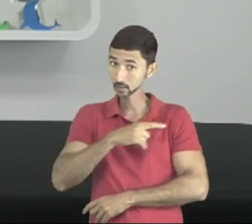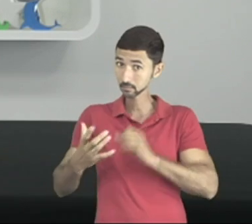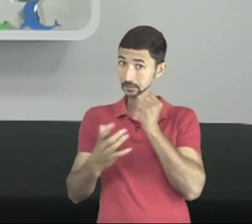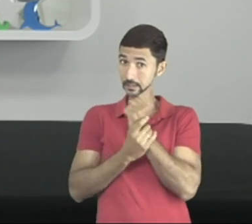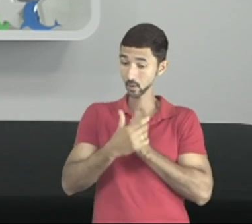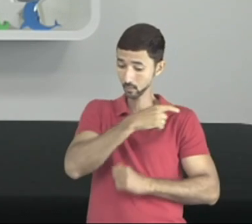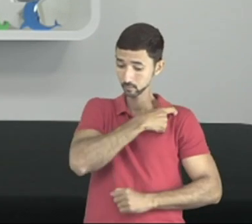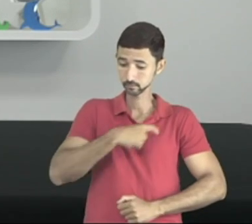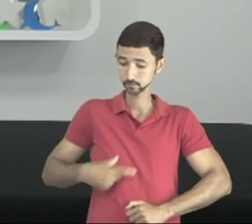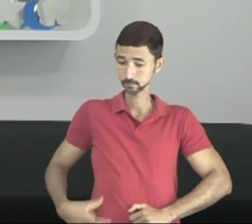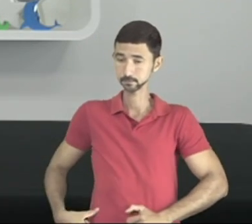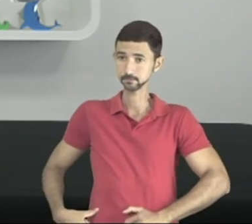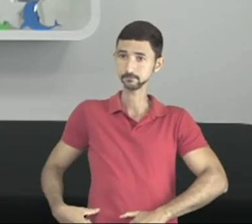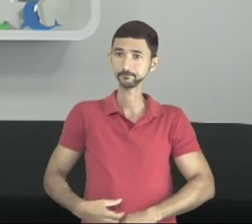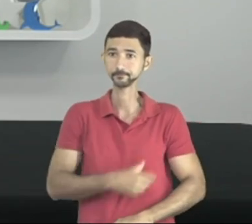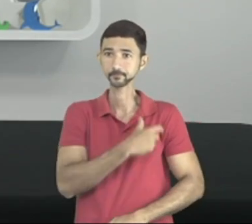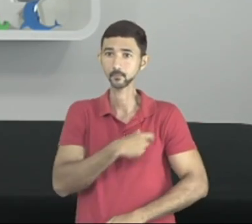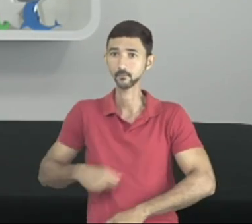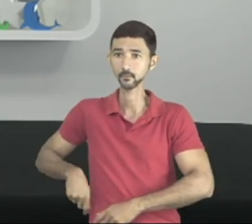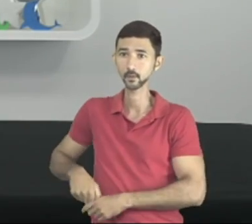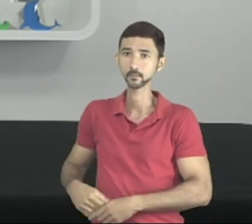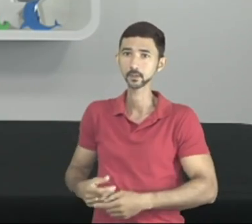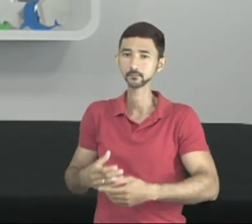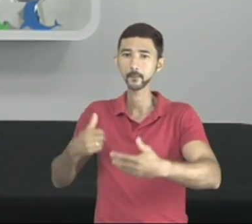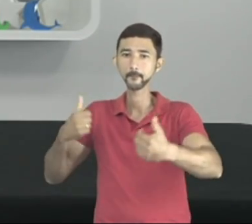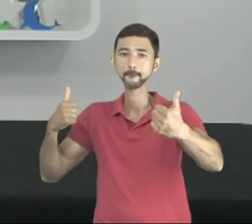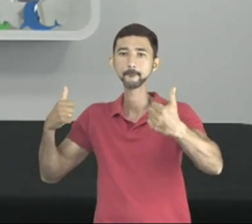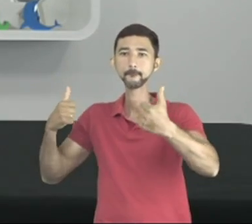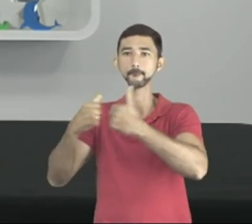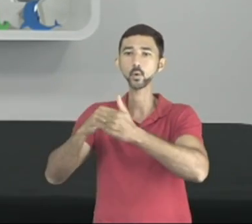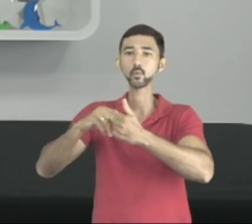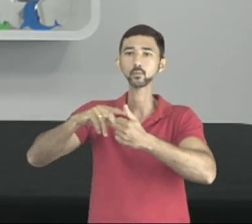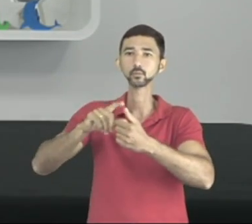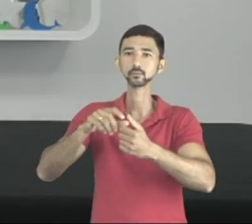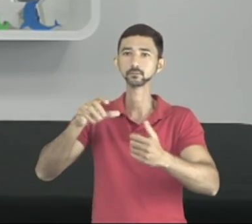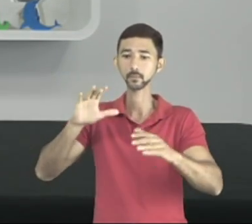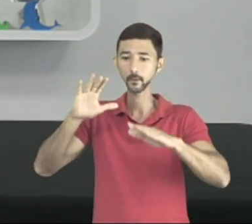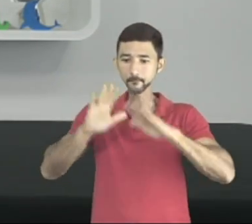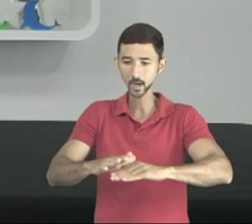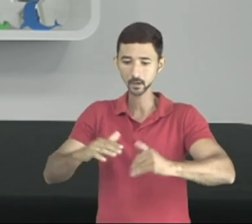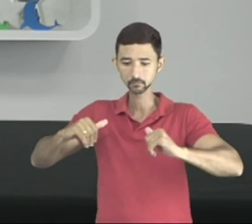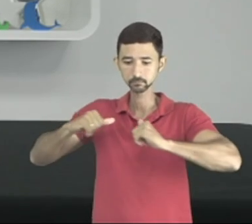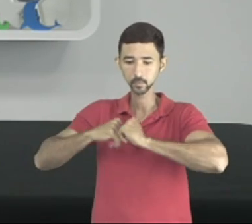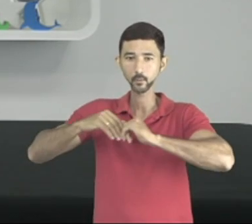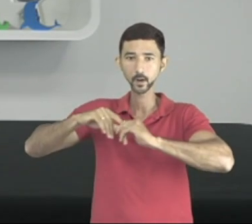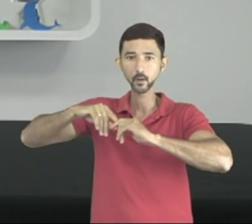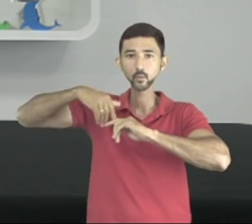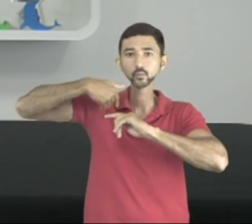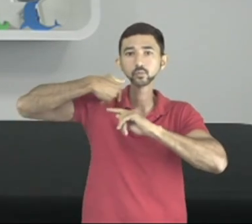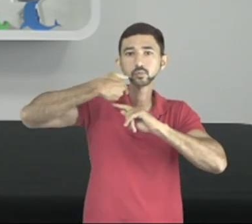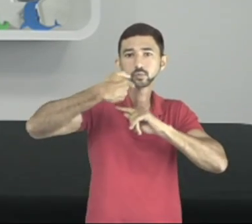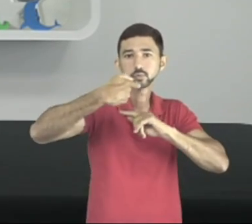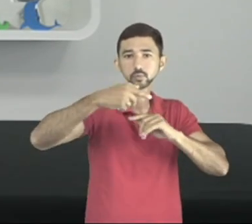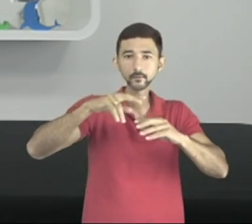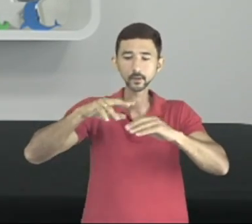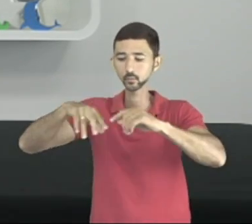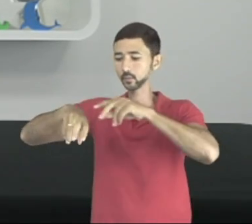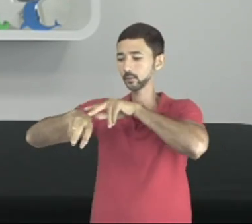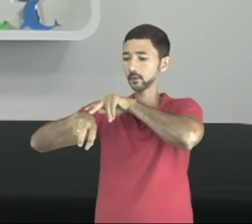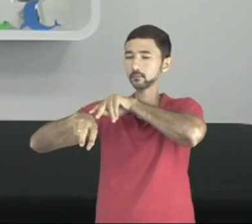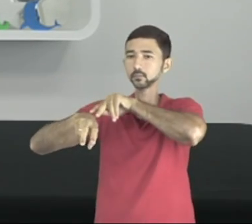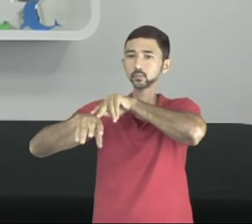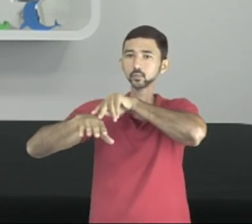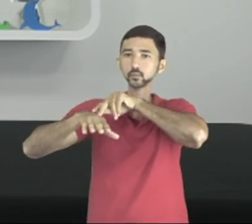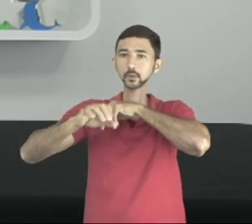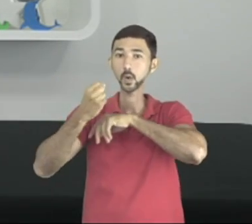de segurança. Se você não tiver com cinto de segurança, o carro bateu, o carro parou, você continua com a velocidade do carro. O